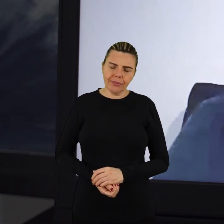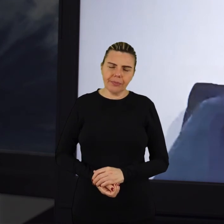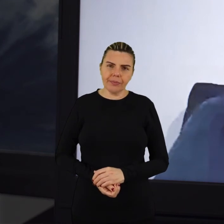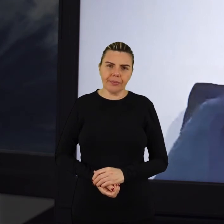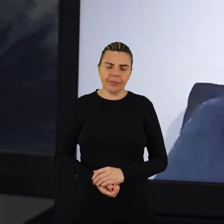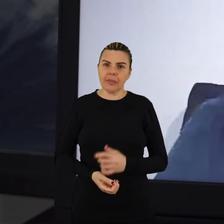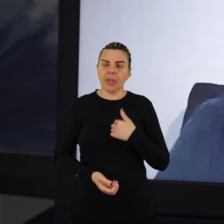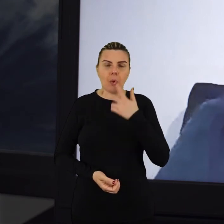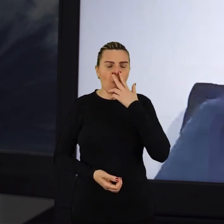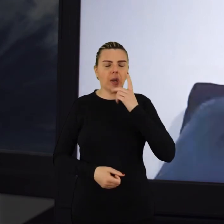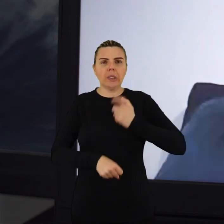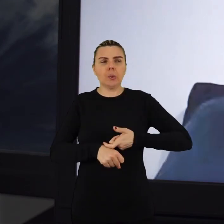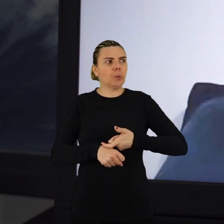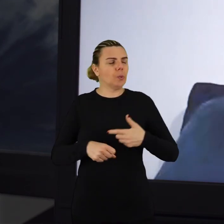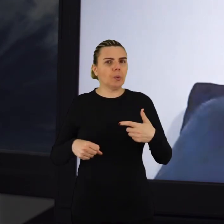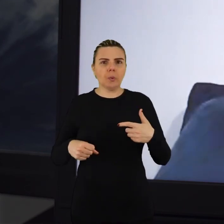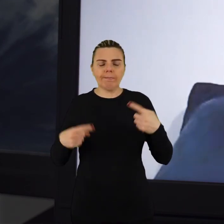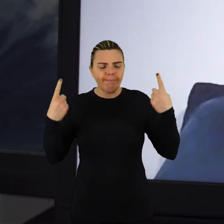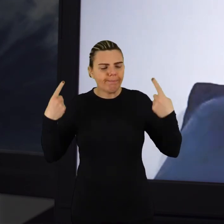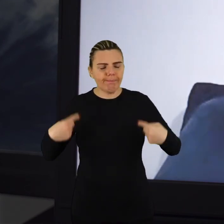Fico paralisada. Eu sinto